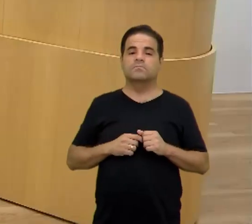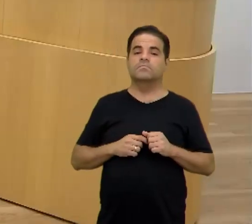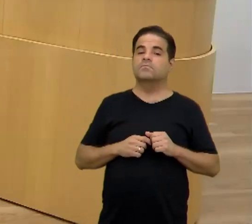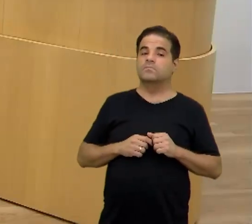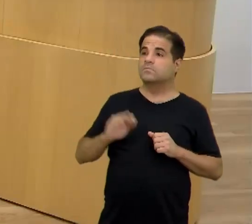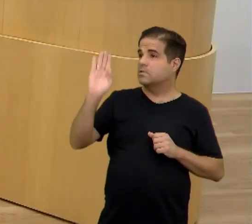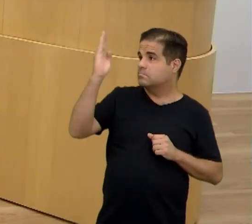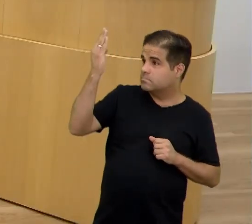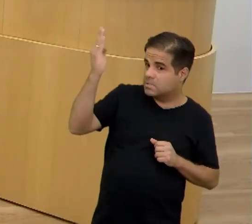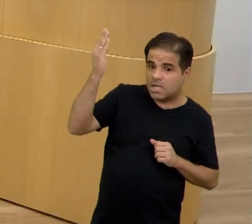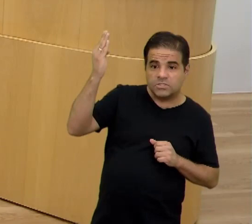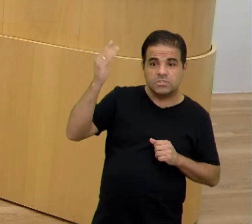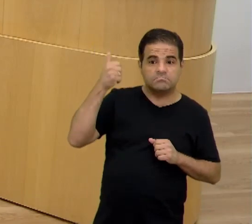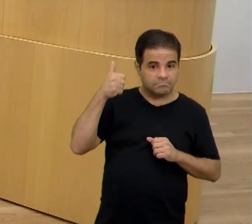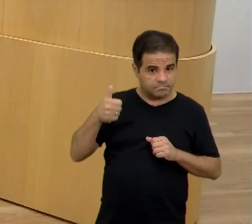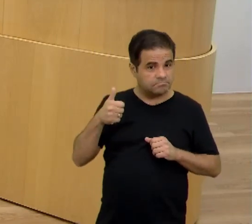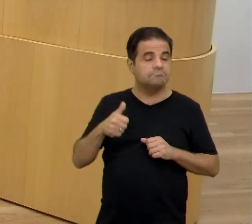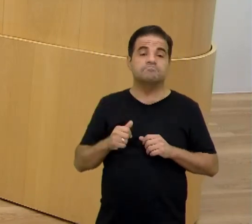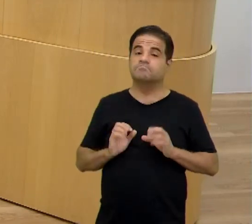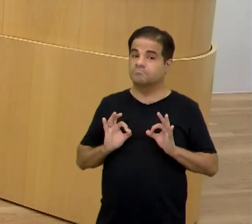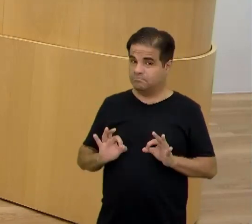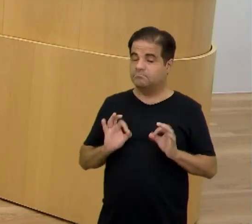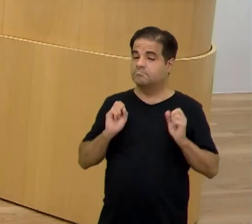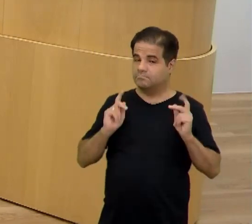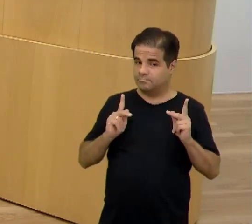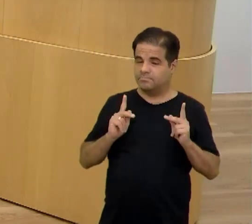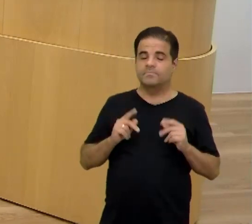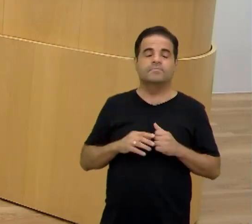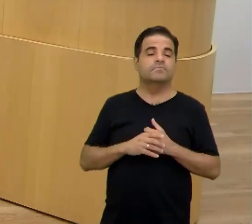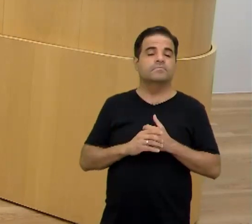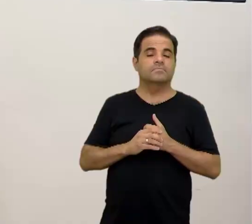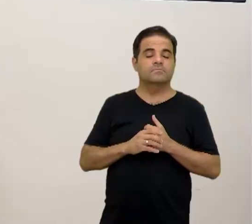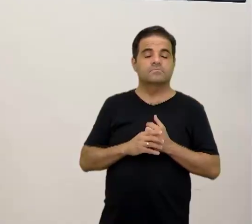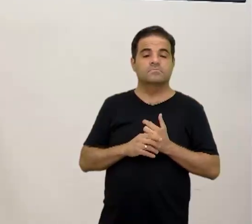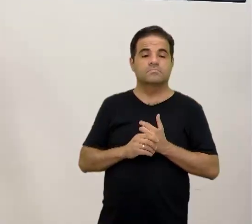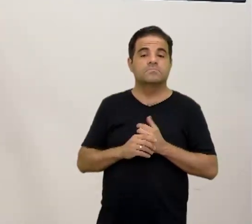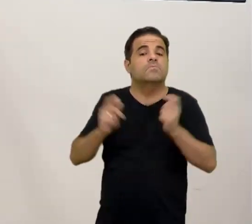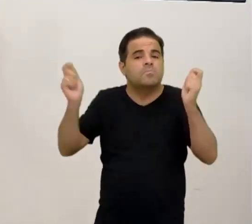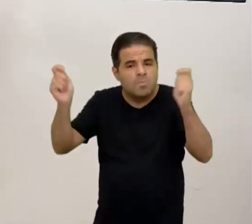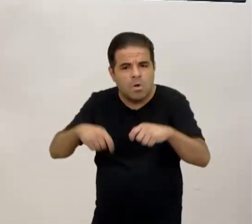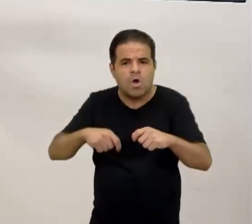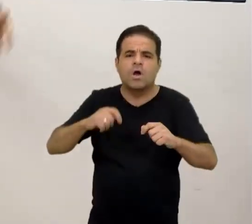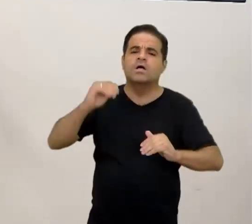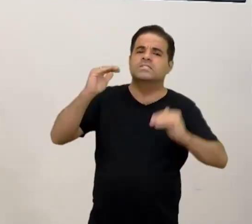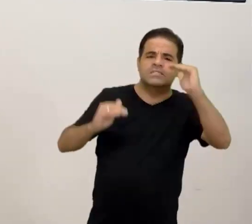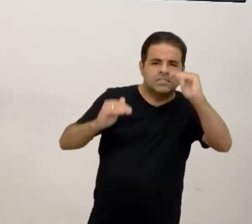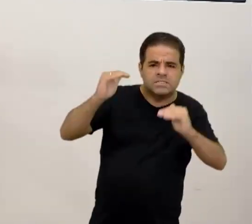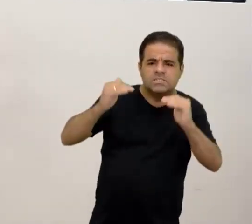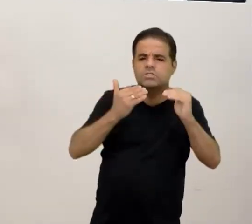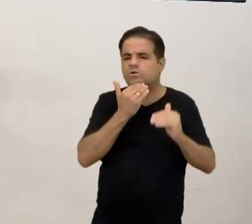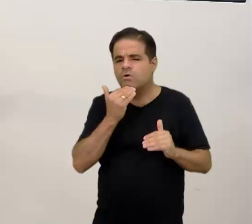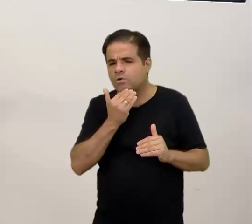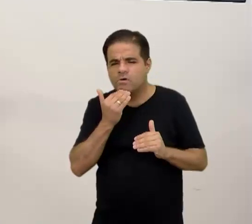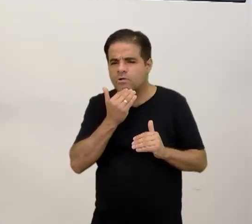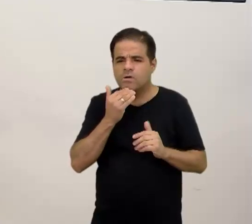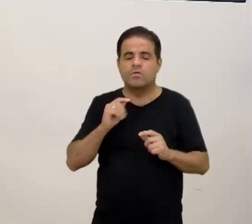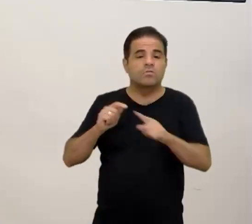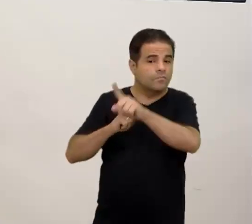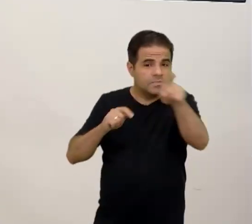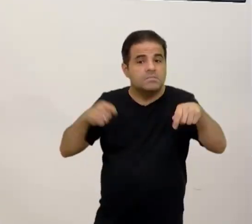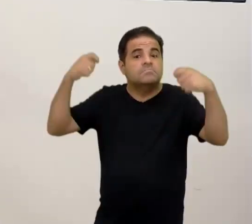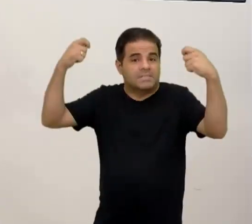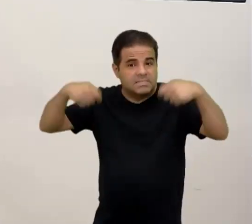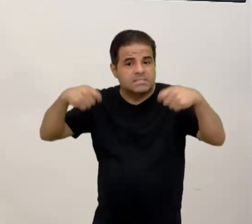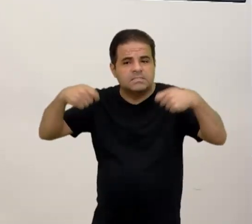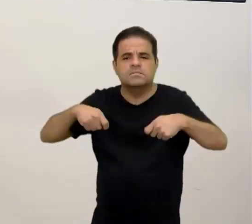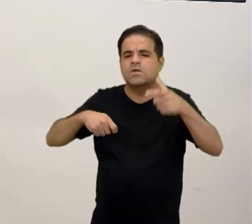Tá espelhadinho aí? Tá espelhadinho. Boa. Isso, pode ser espelhado, pode estar torto de cabeça para baixo. O que vocês têm que observar